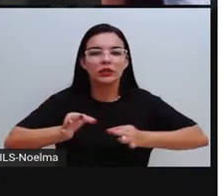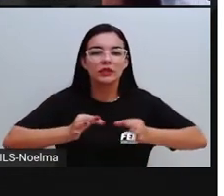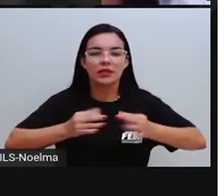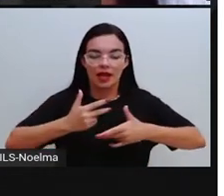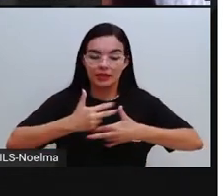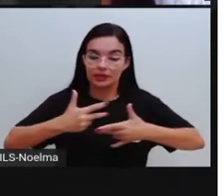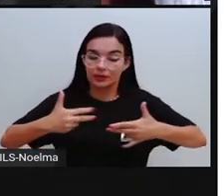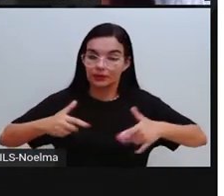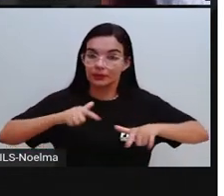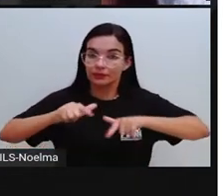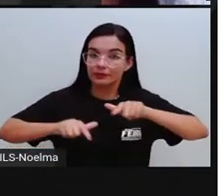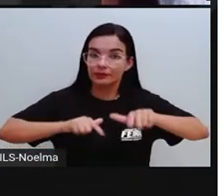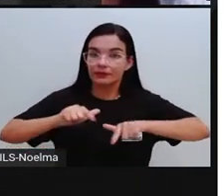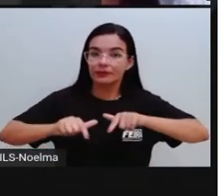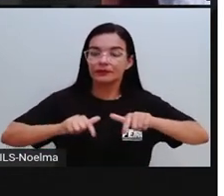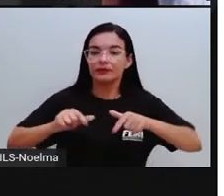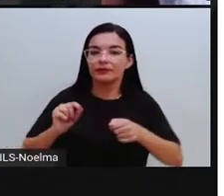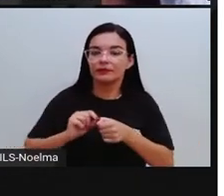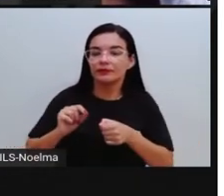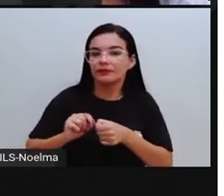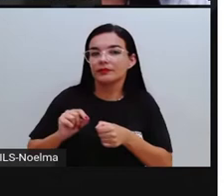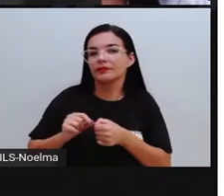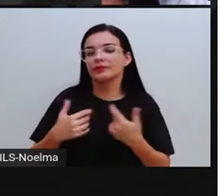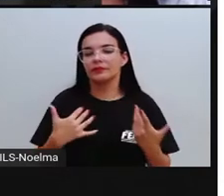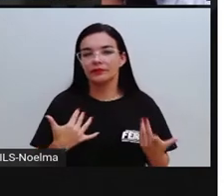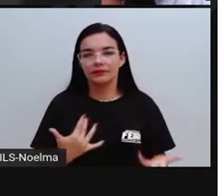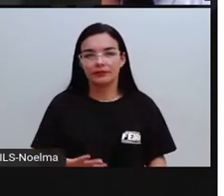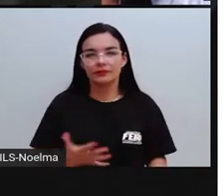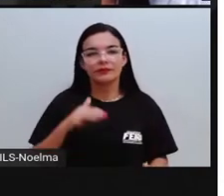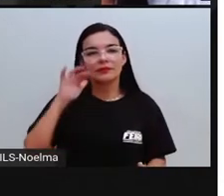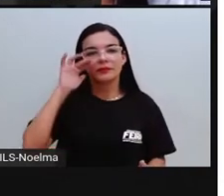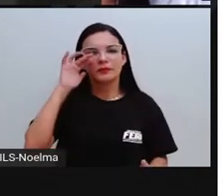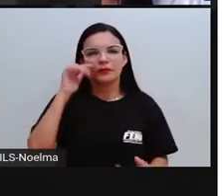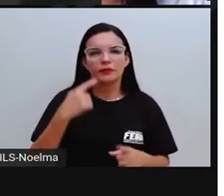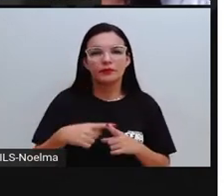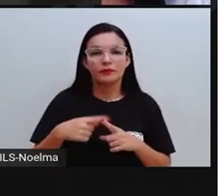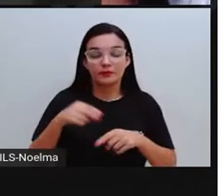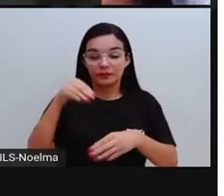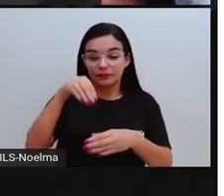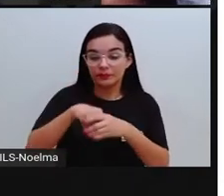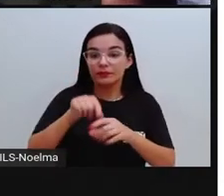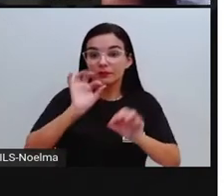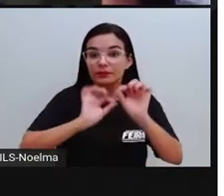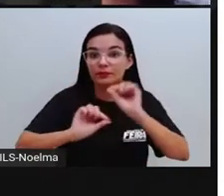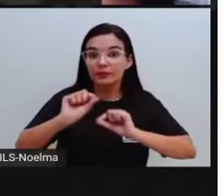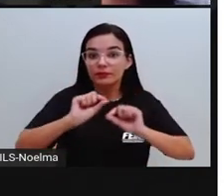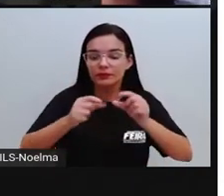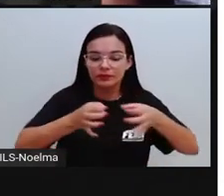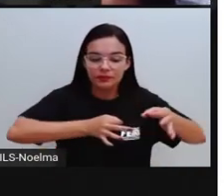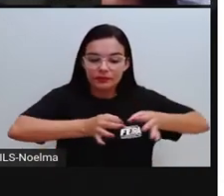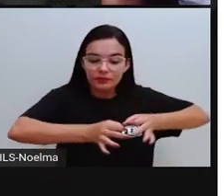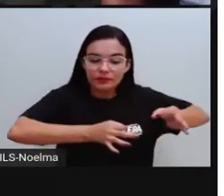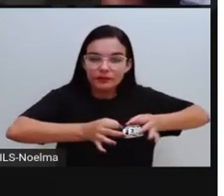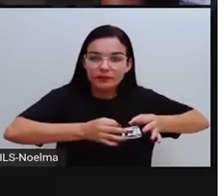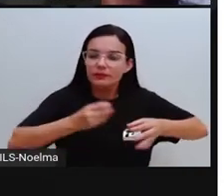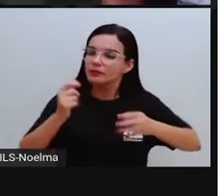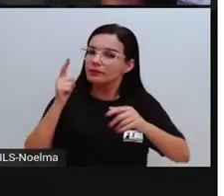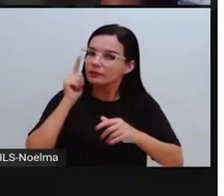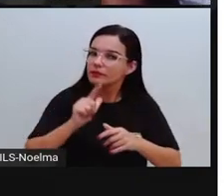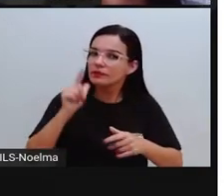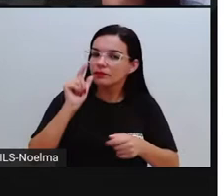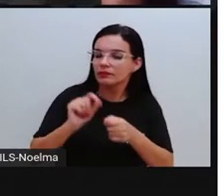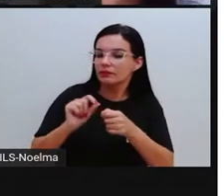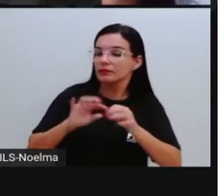tarefas, as nossas ações do dia a dia, para que a gente, dentro desse processo de organização, consiga dar conta de